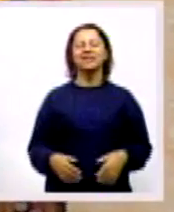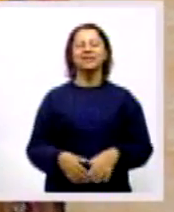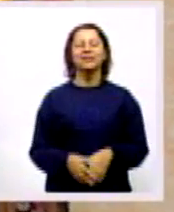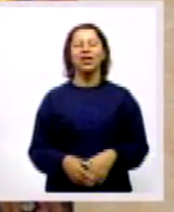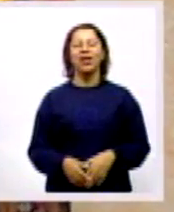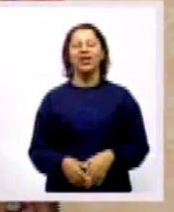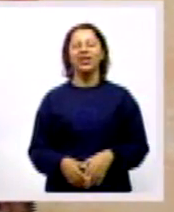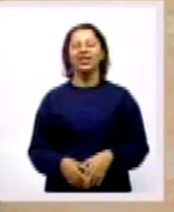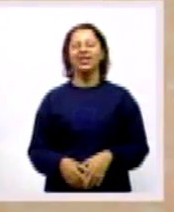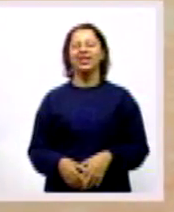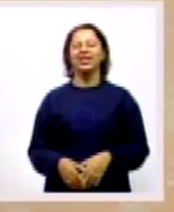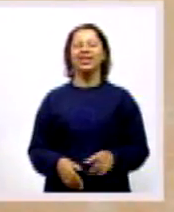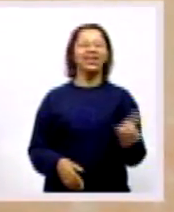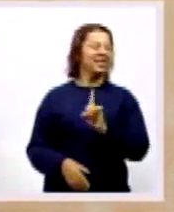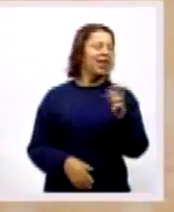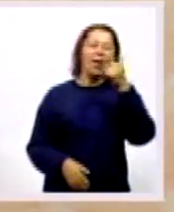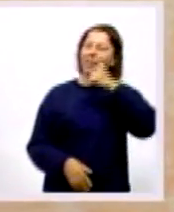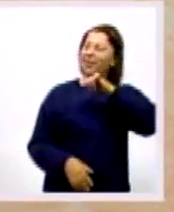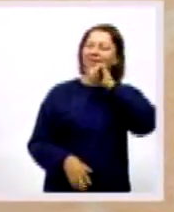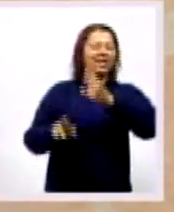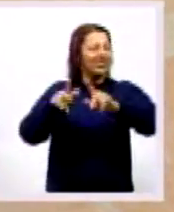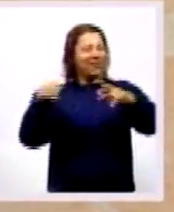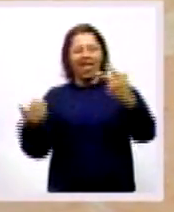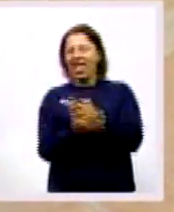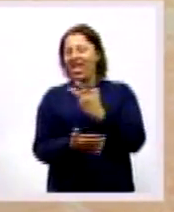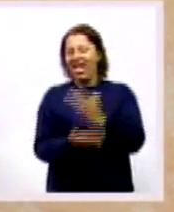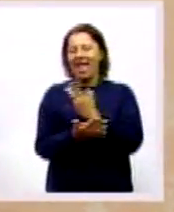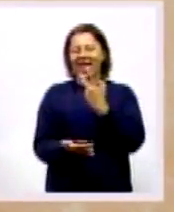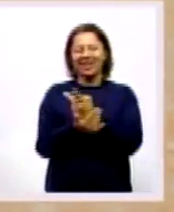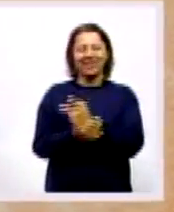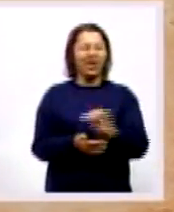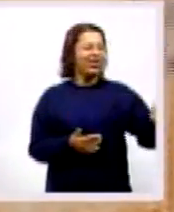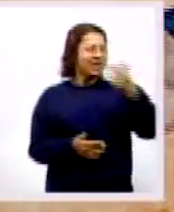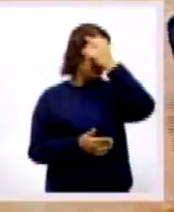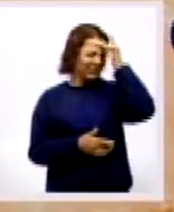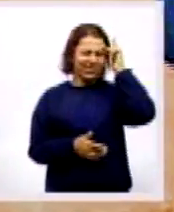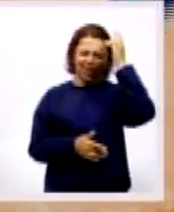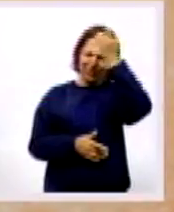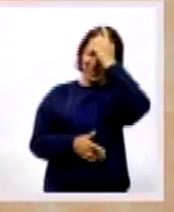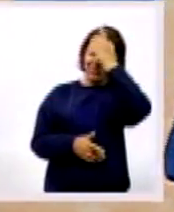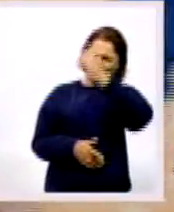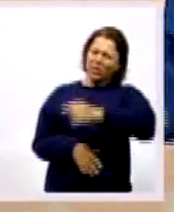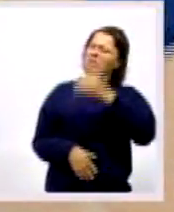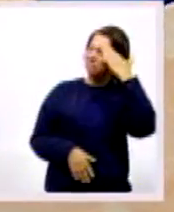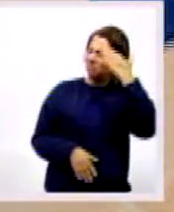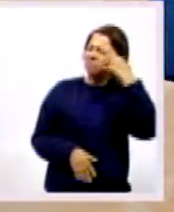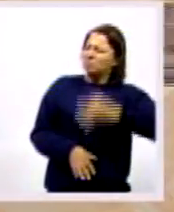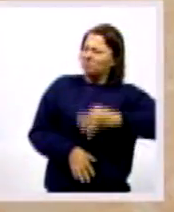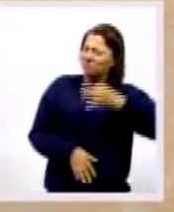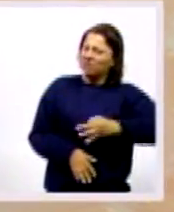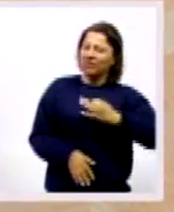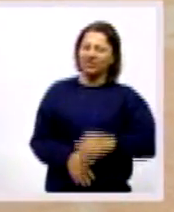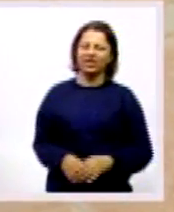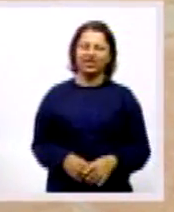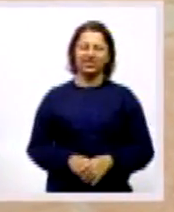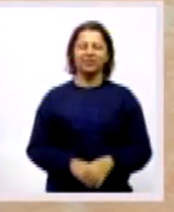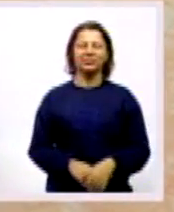dobrar. Não, não, mãe, assim é diferente, deixa eu te explicar. Joel vem com muita cheia de razão, Joel já sabe direitinho como é que faz.